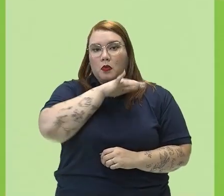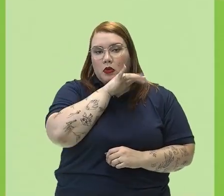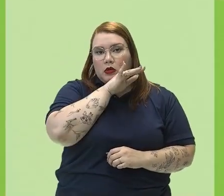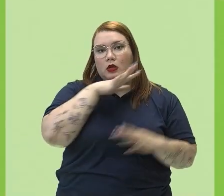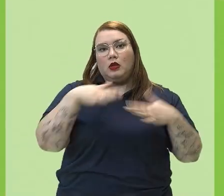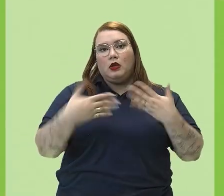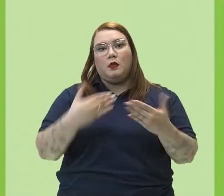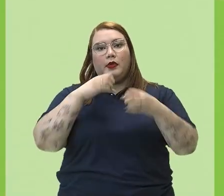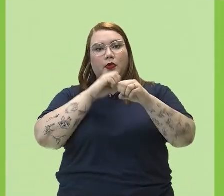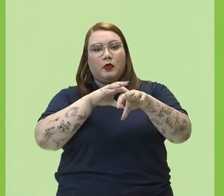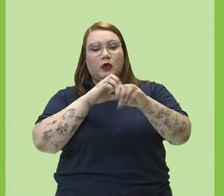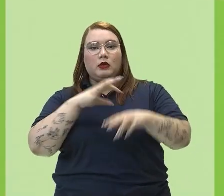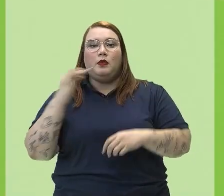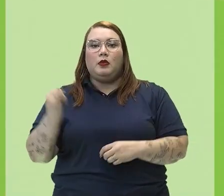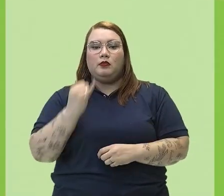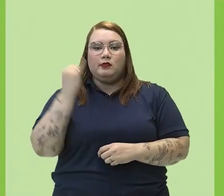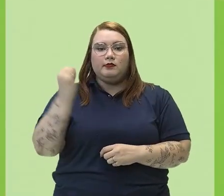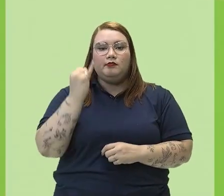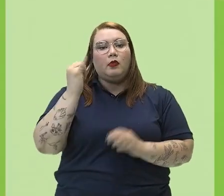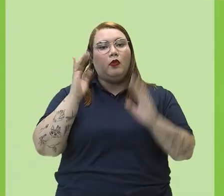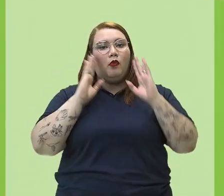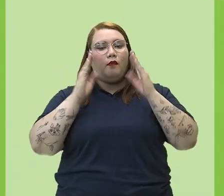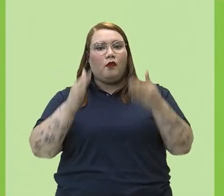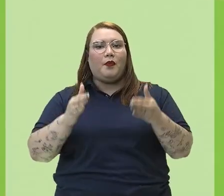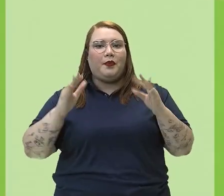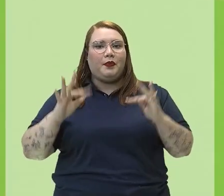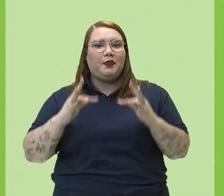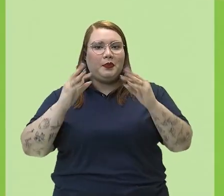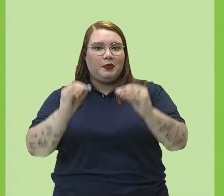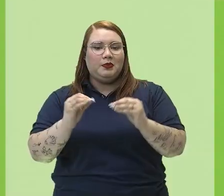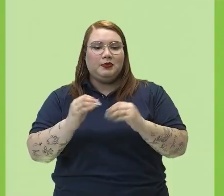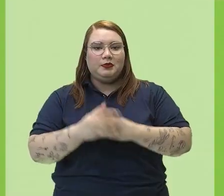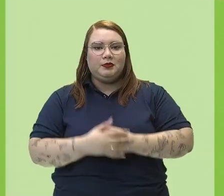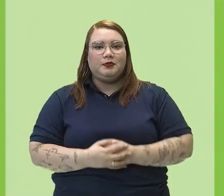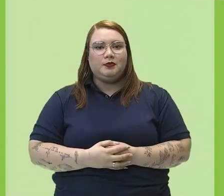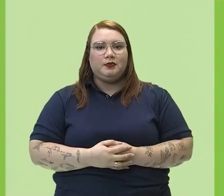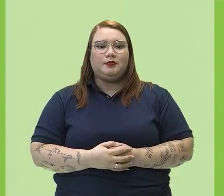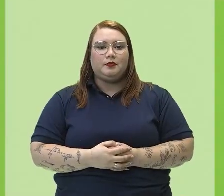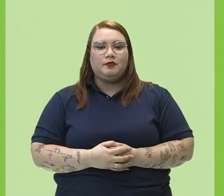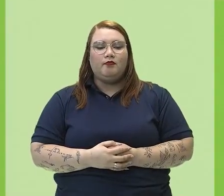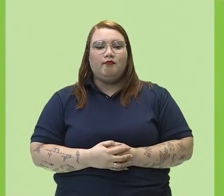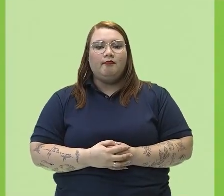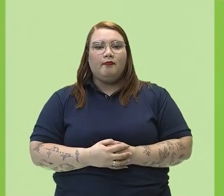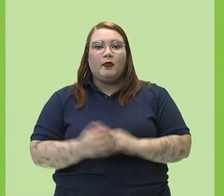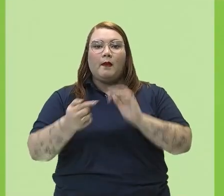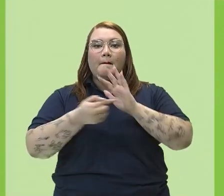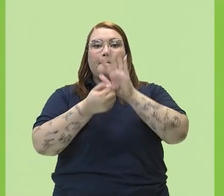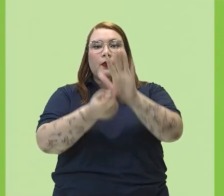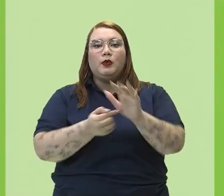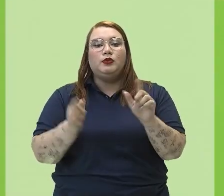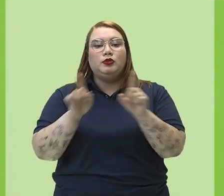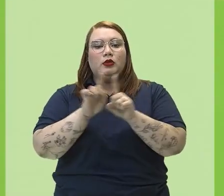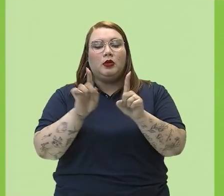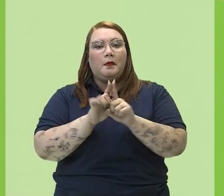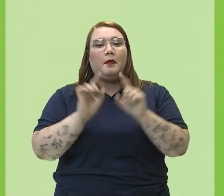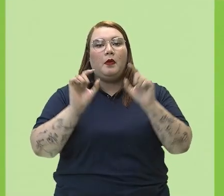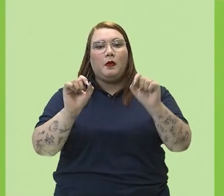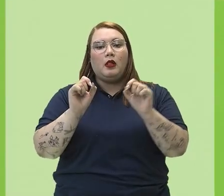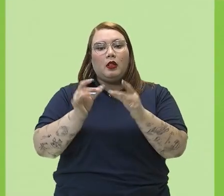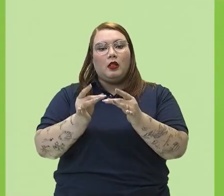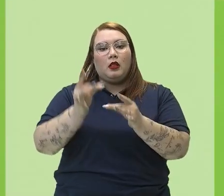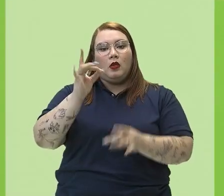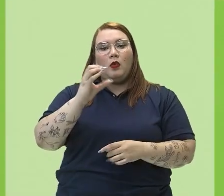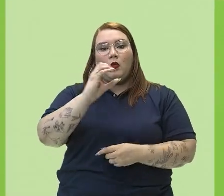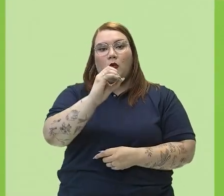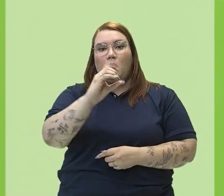muito importante que seja para todos, tá certo? Trouxemos também um pouquinho mais sobre a ODS 6, o